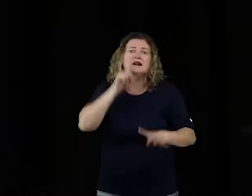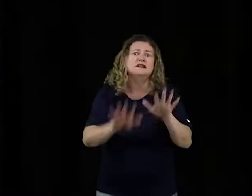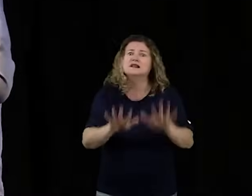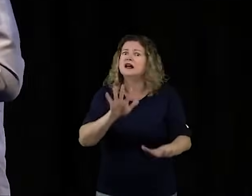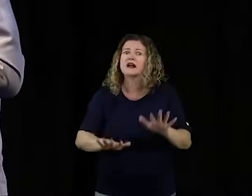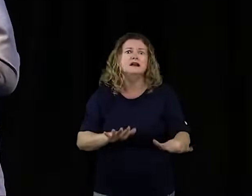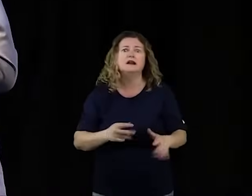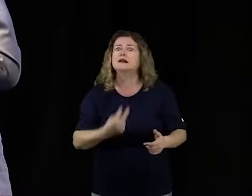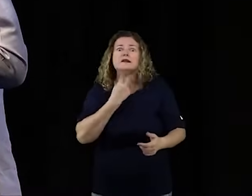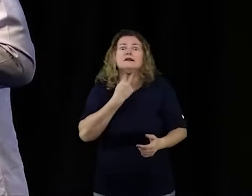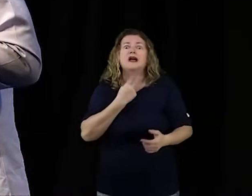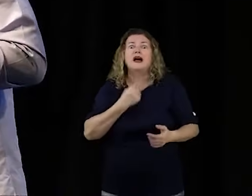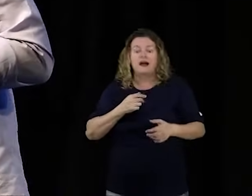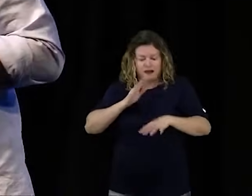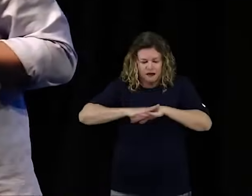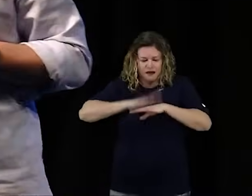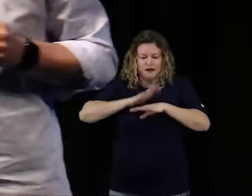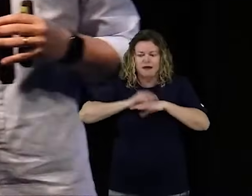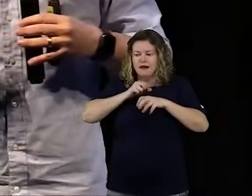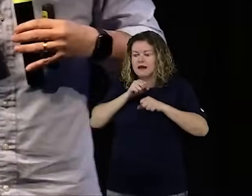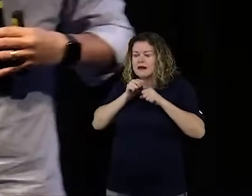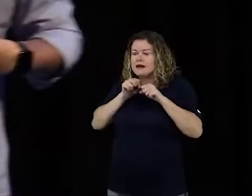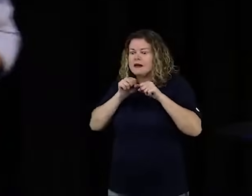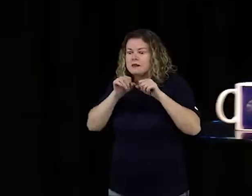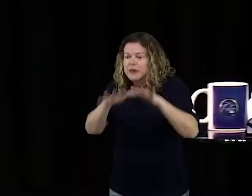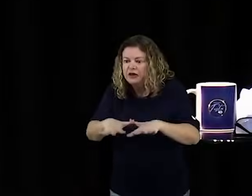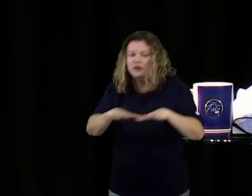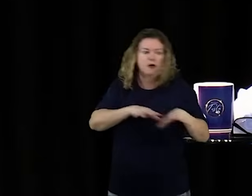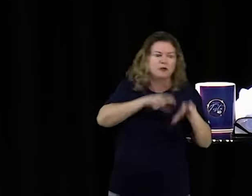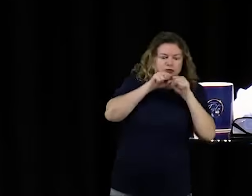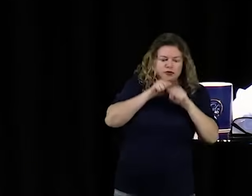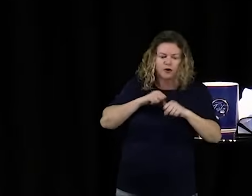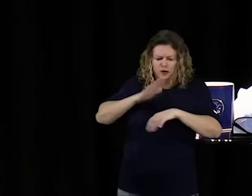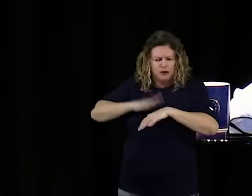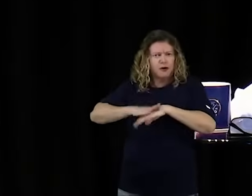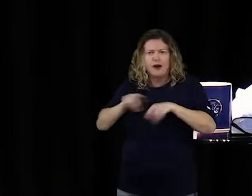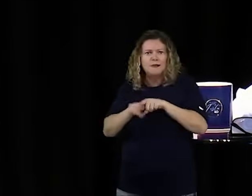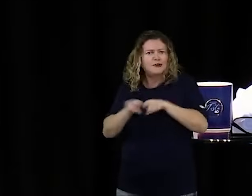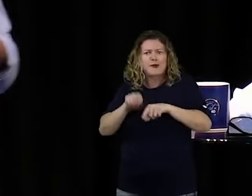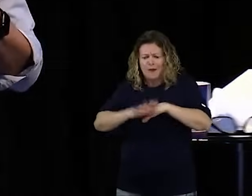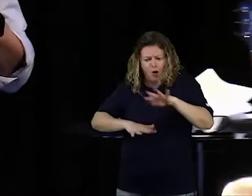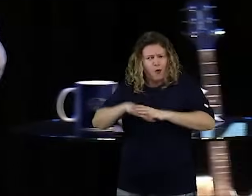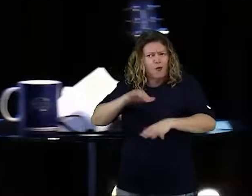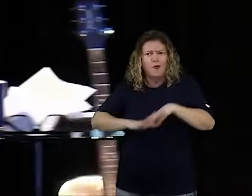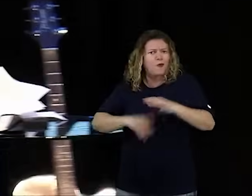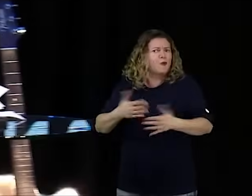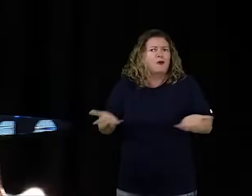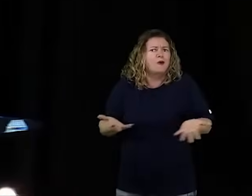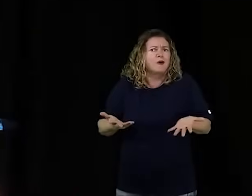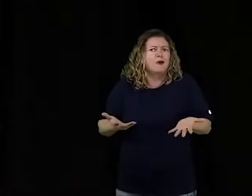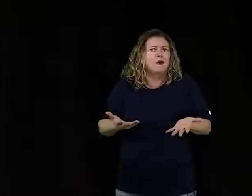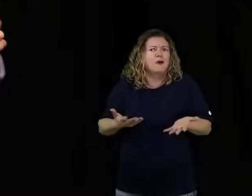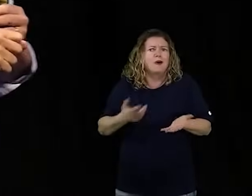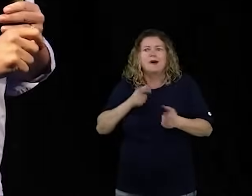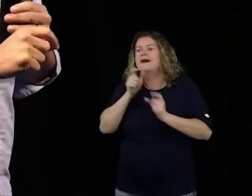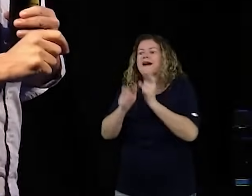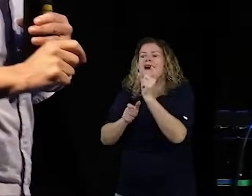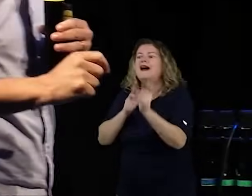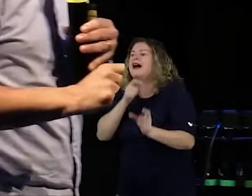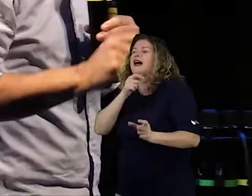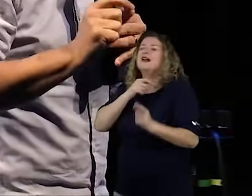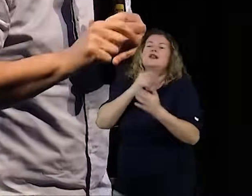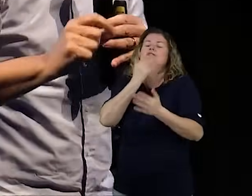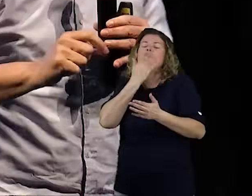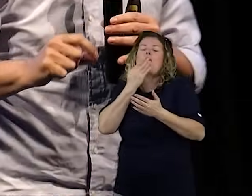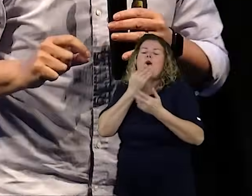Amargosa de uma mesma boca não pode sair bênção e m som é Jesus que ensina isso você pode colocar para mim Mateus 18:18 Por